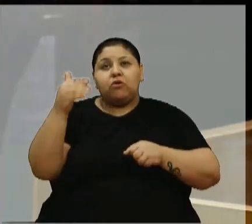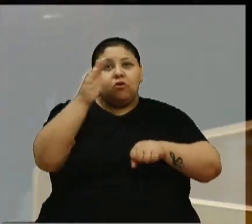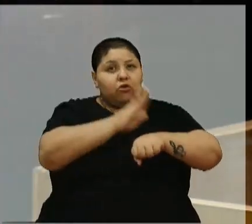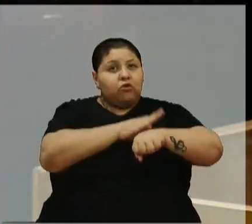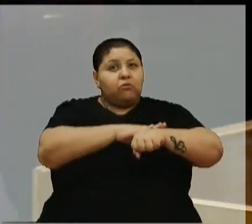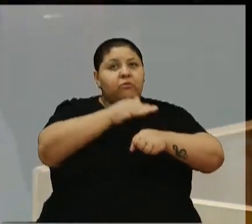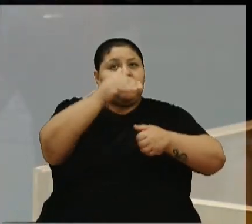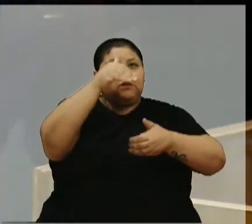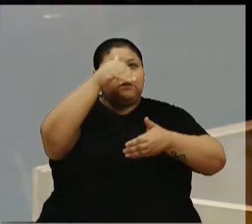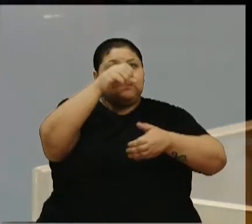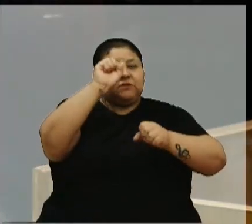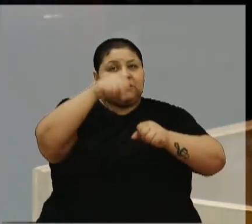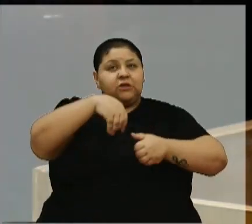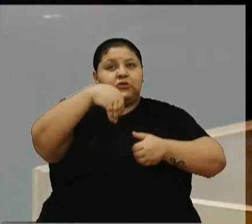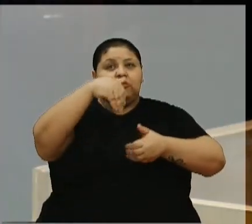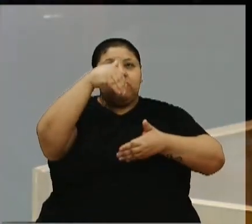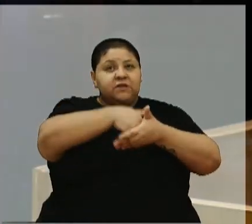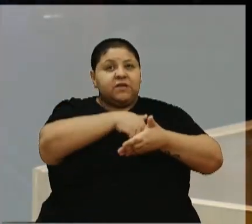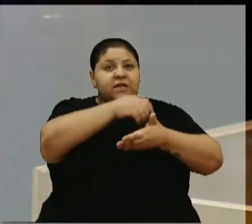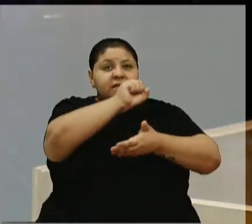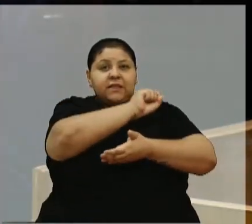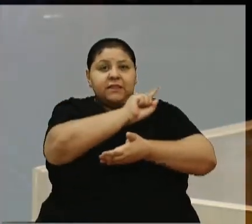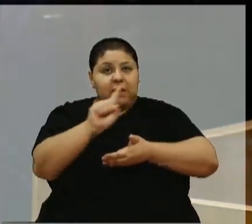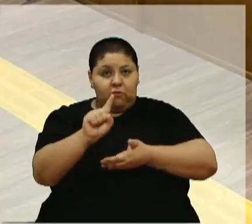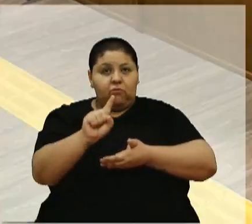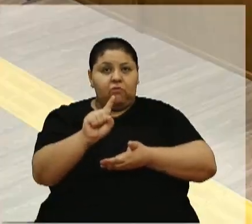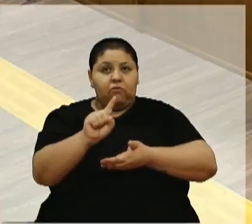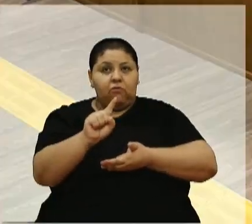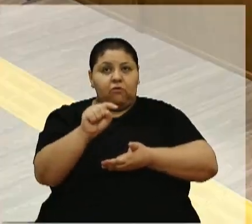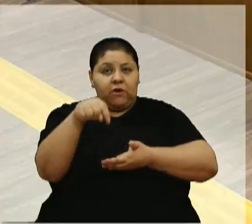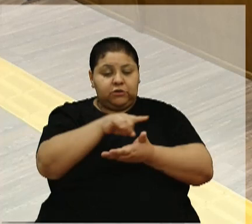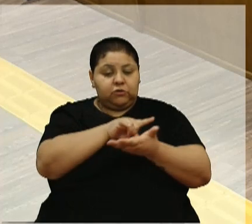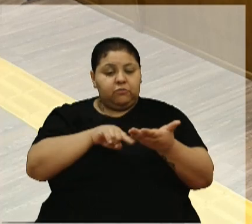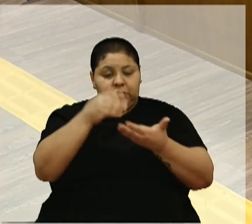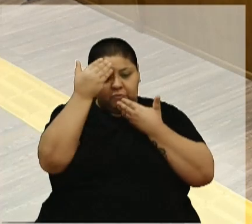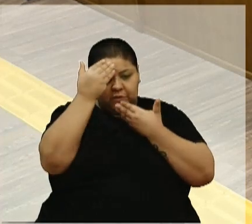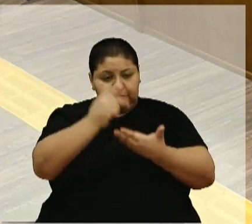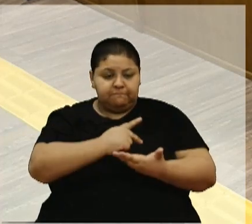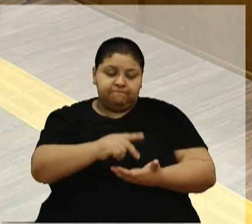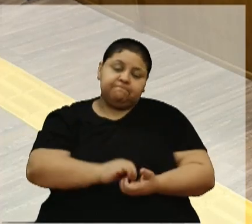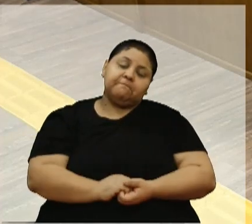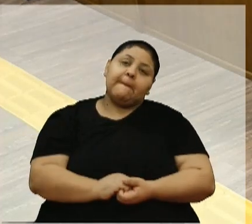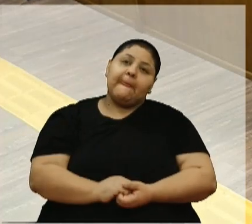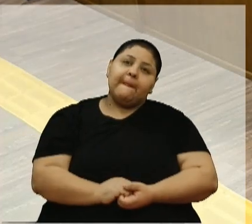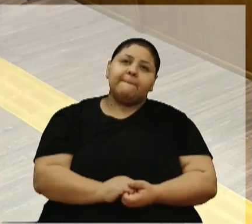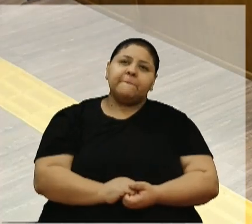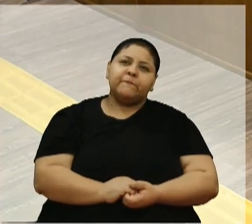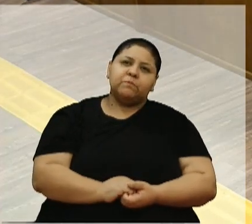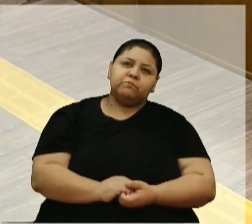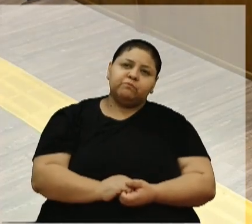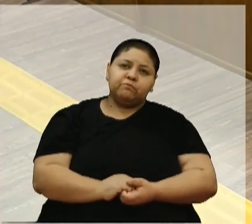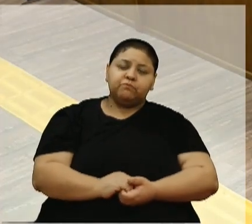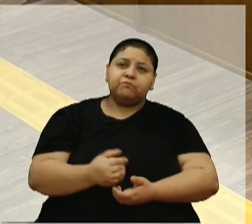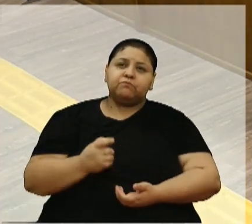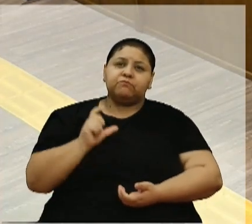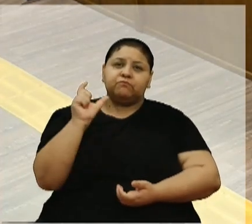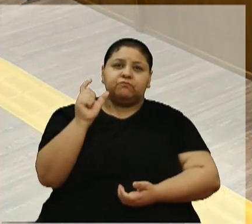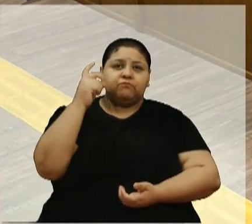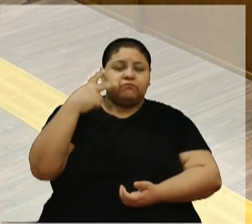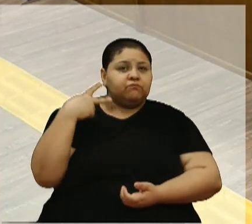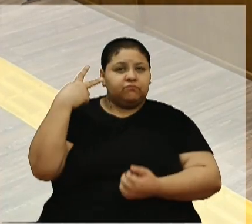oportuno, eu votarei contra essa moção. Obrigado, presidente Marisol. Peço a palavra, senhor presidente. Com a